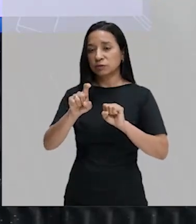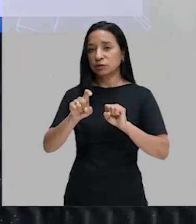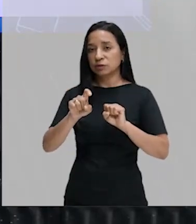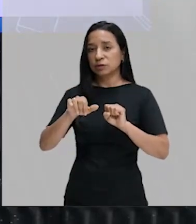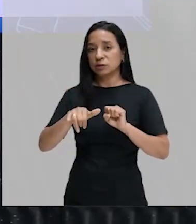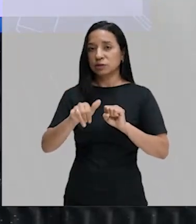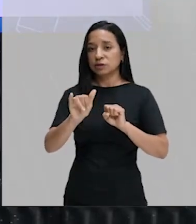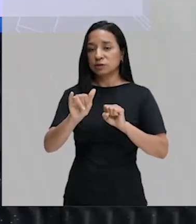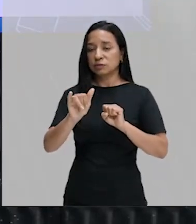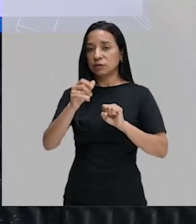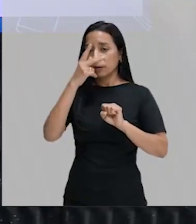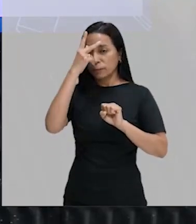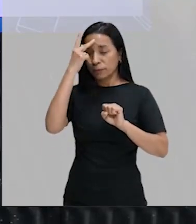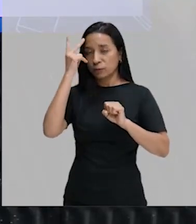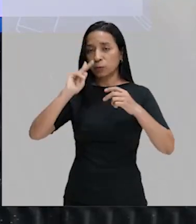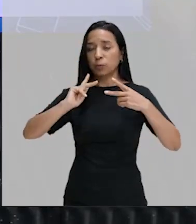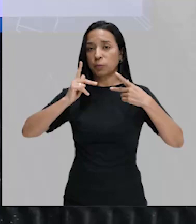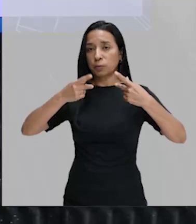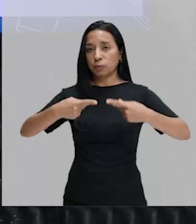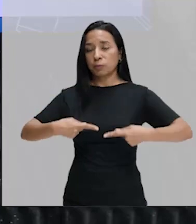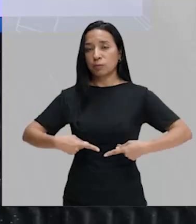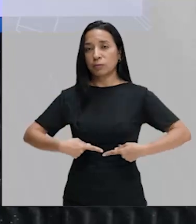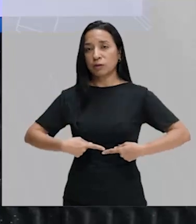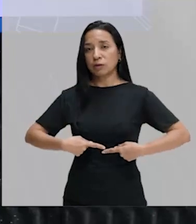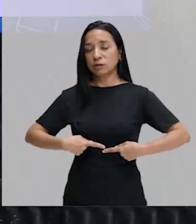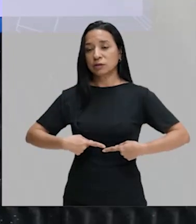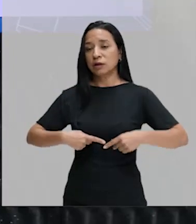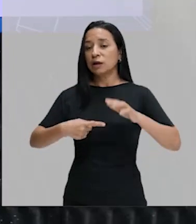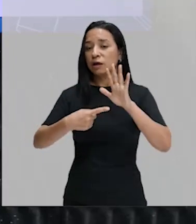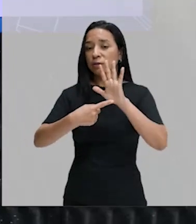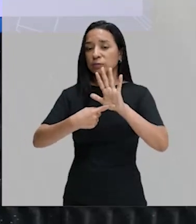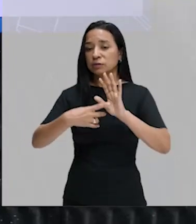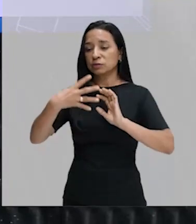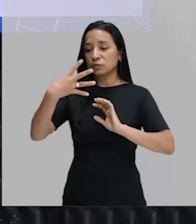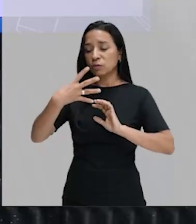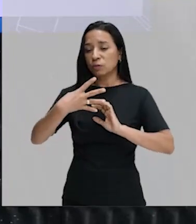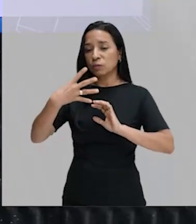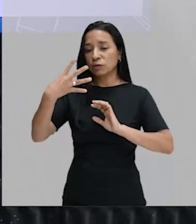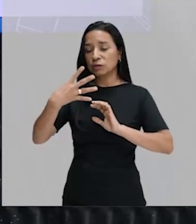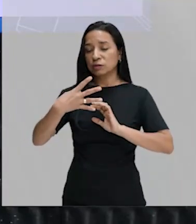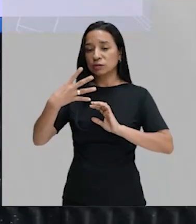raça humana, nós vamos apresentar aqui 44 cromossomos